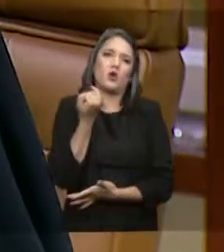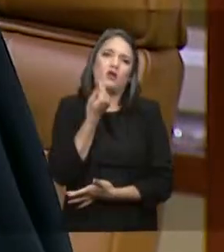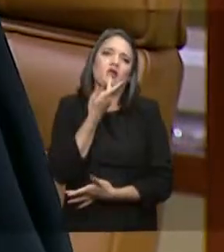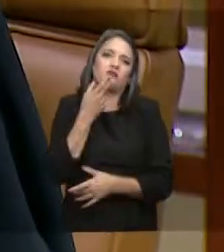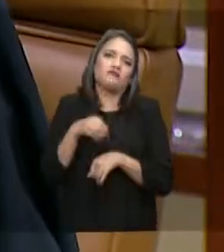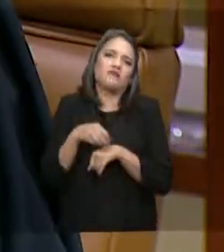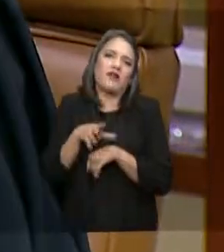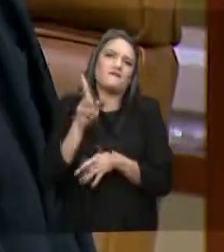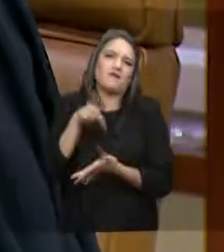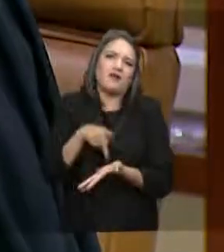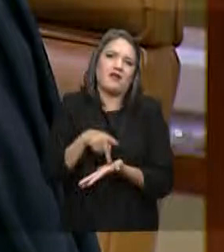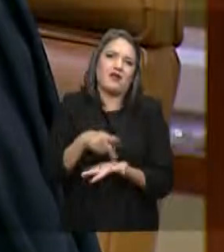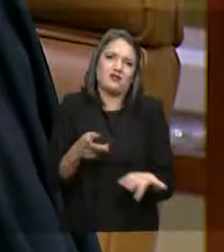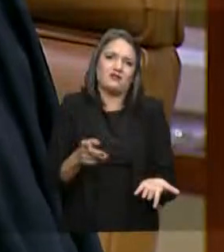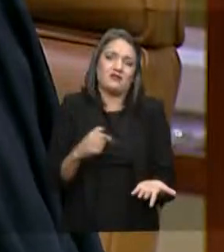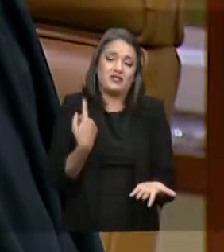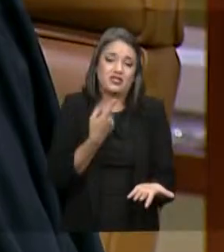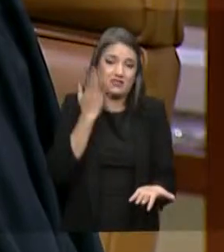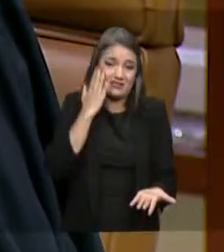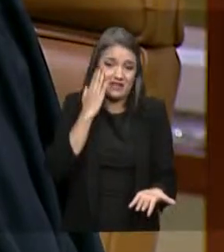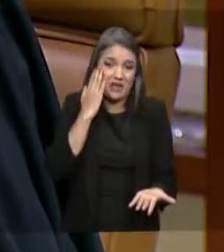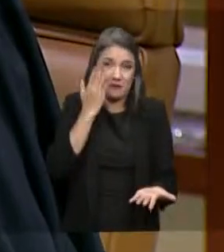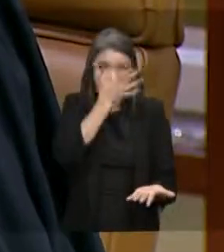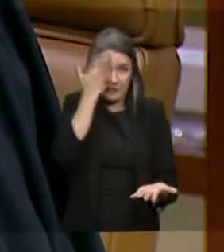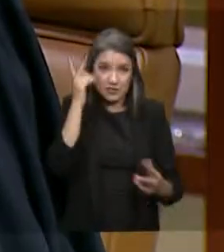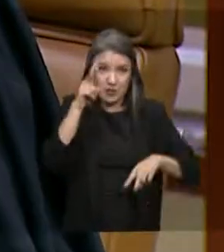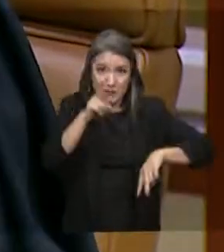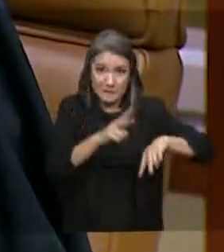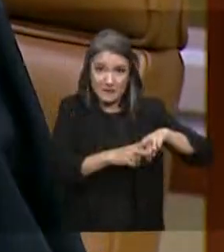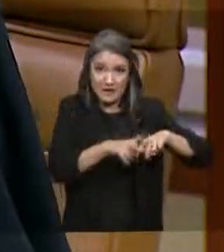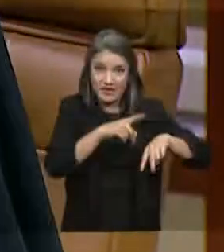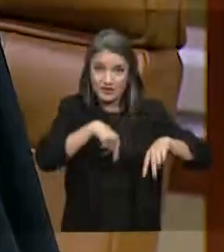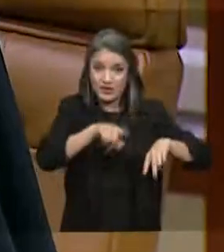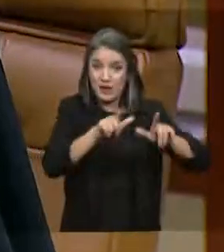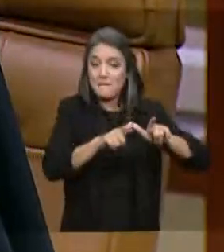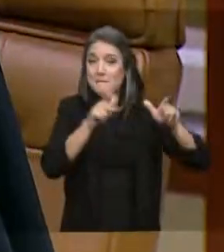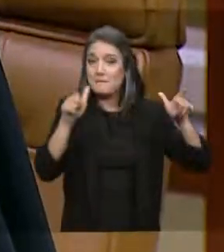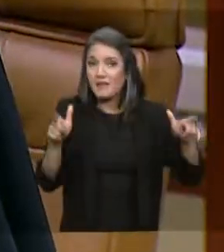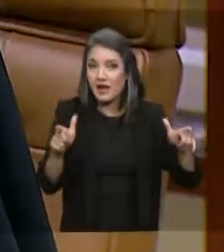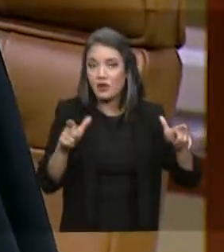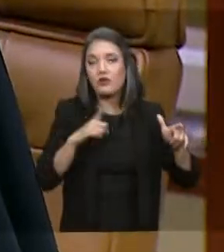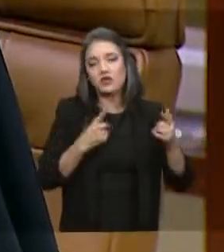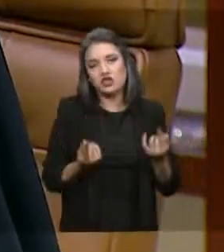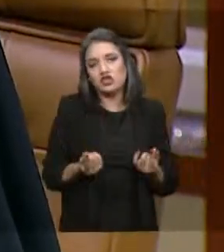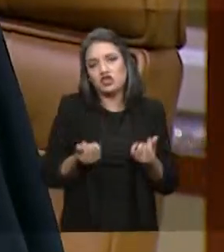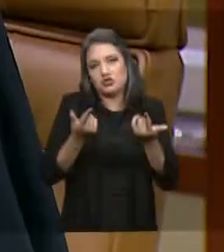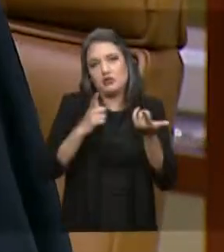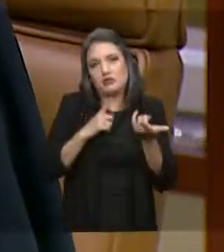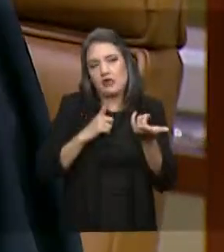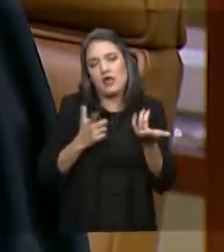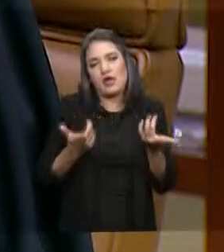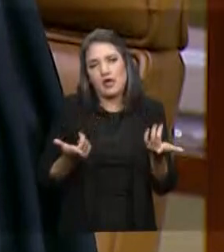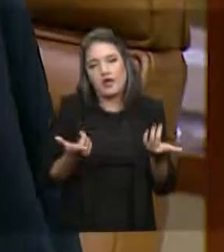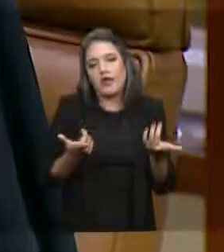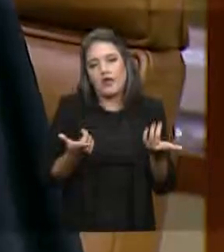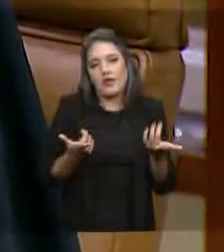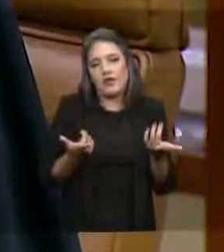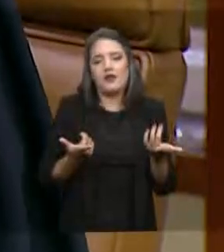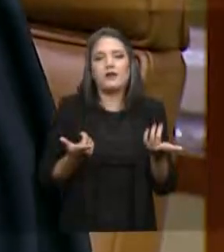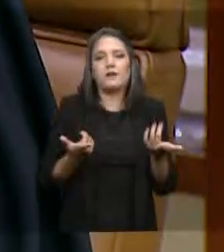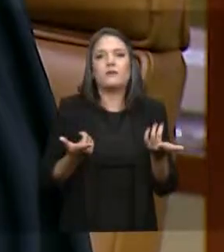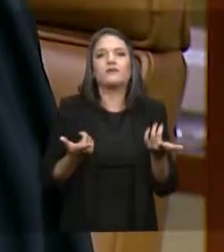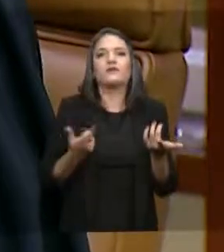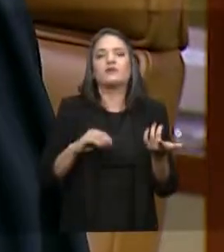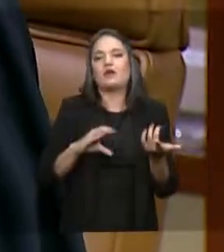sabemos nós que a maioria desses preços a maioria é de classe média exatamente por isso houve uma